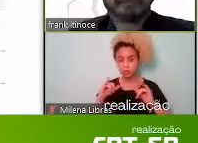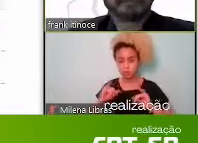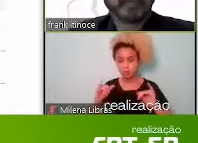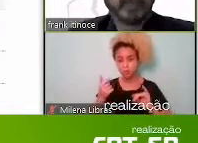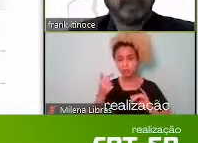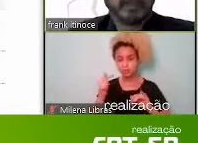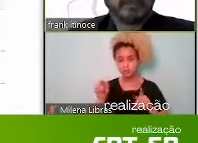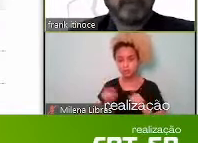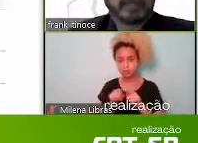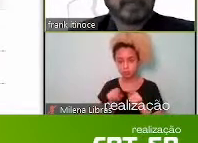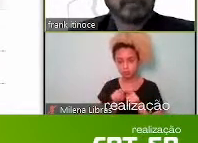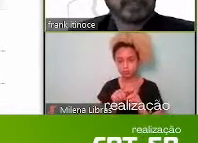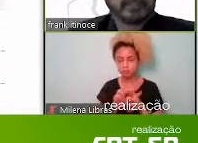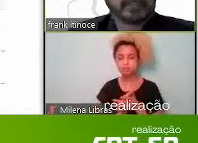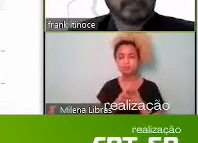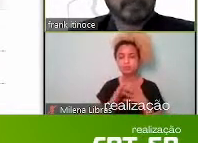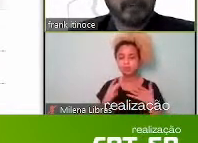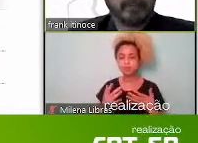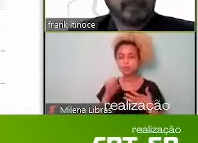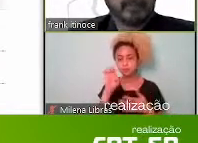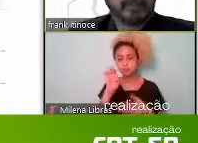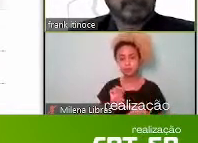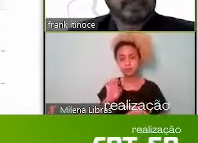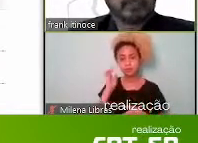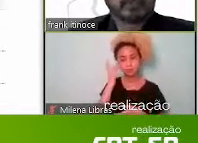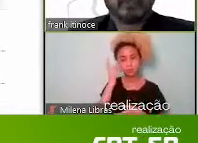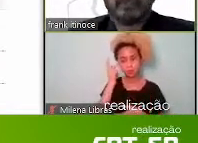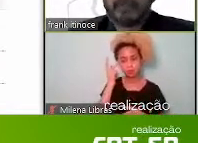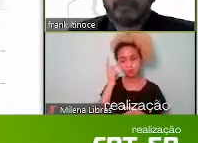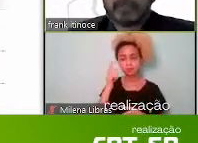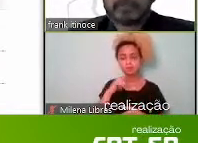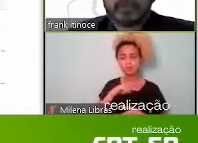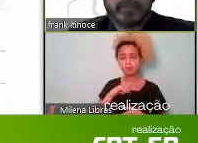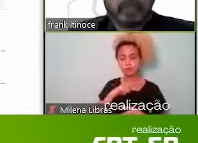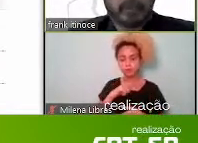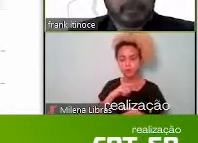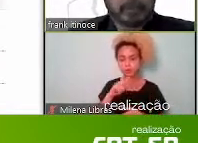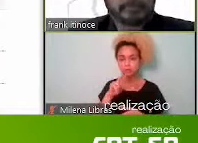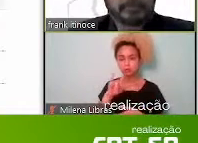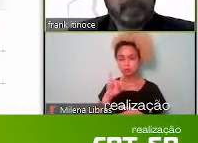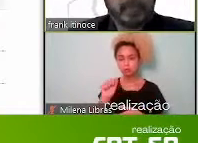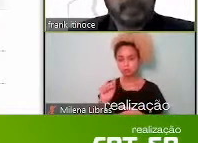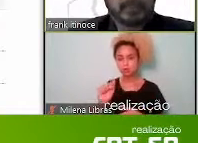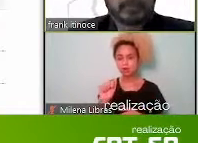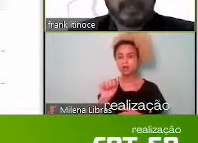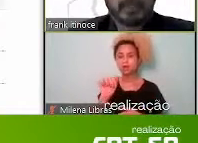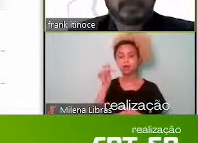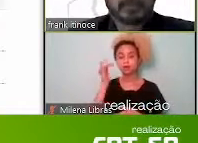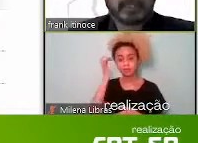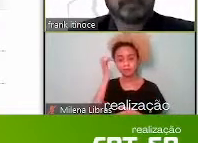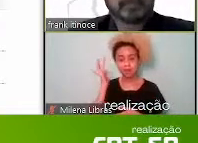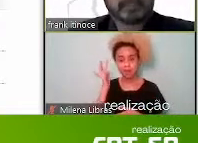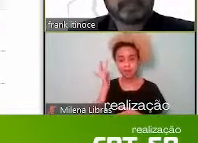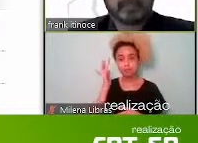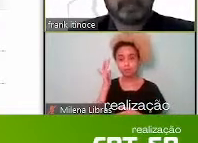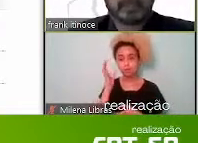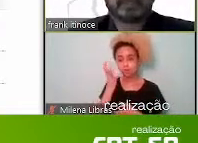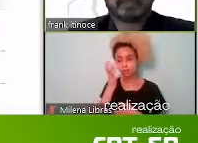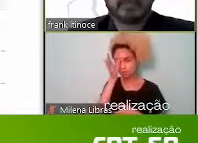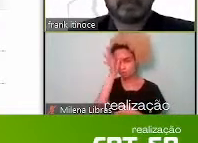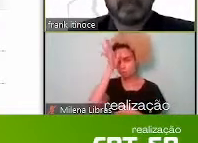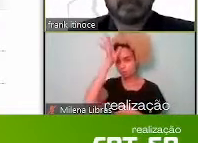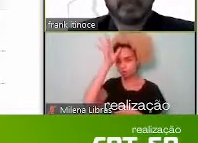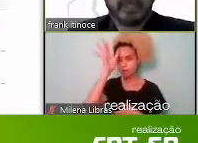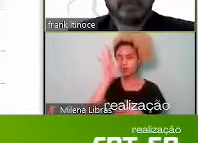tá? Então, aqui no estado de São Paulo, nós temos o Via Fácil Bombeiros. Então, dentro do site, se vocês entrarem lá,